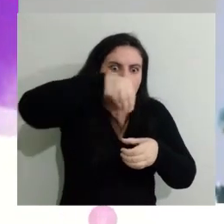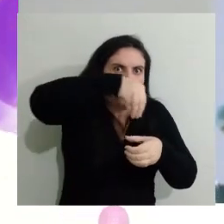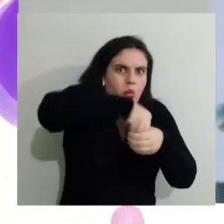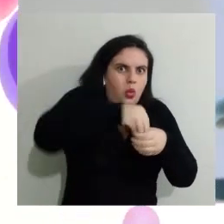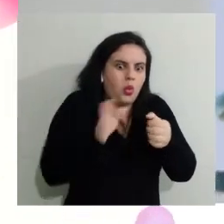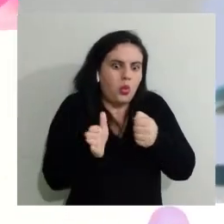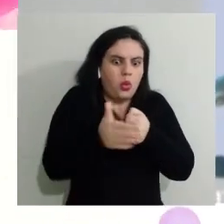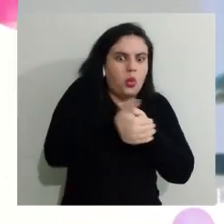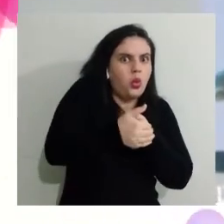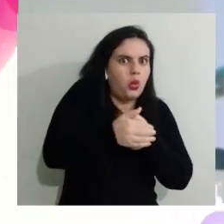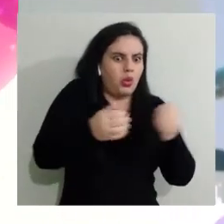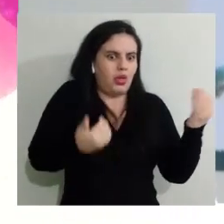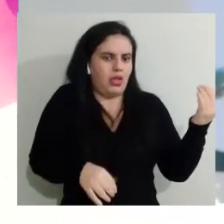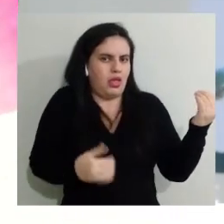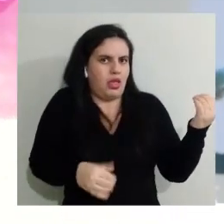no violão.